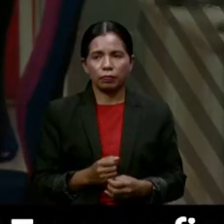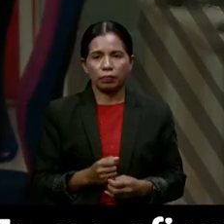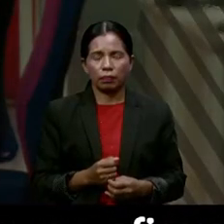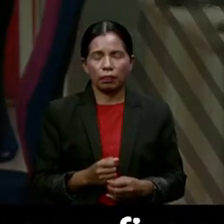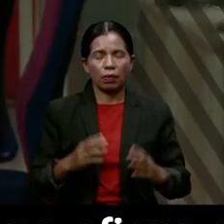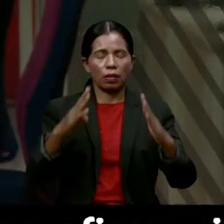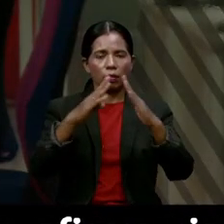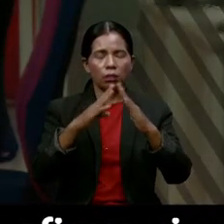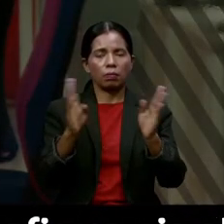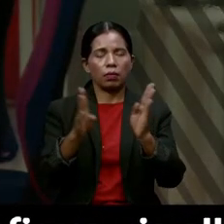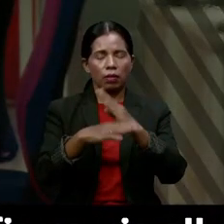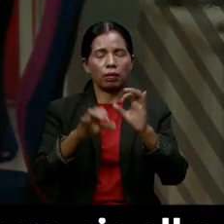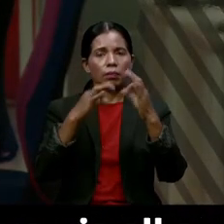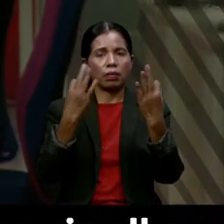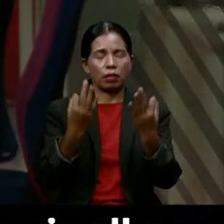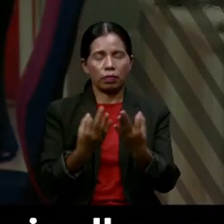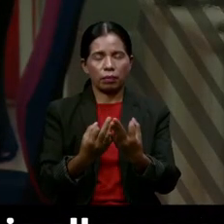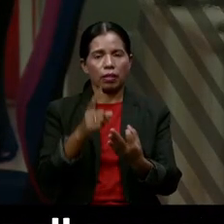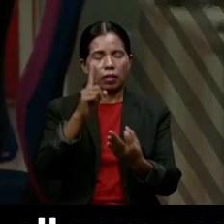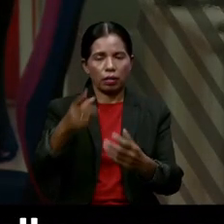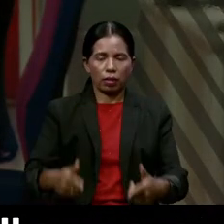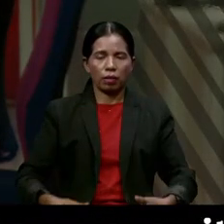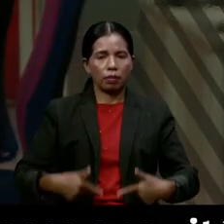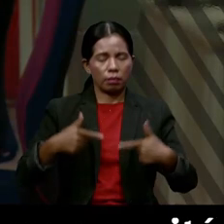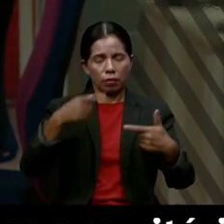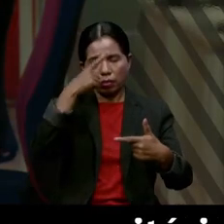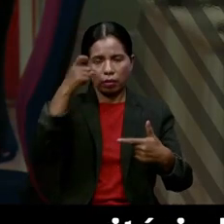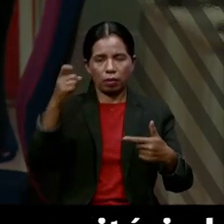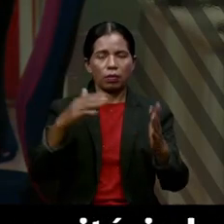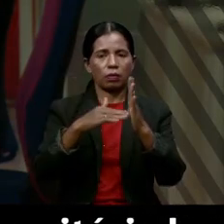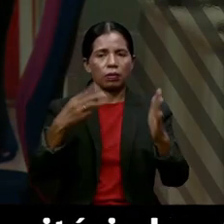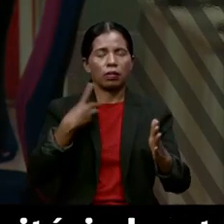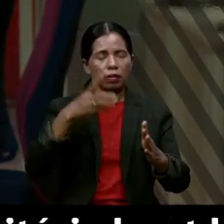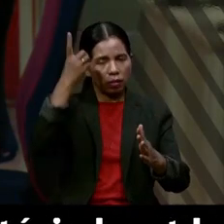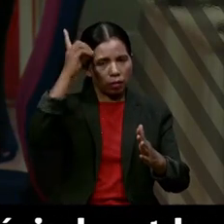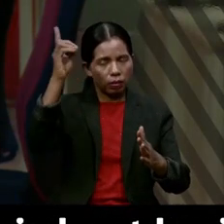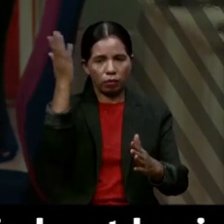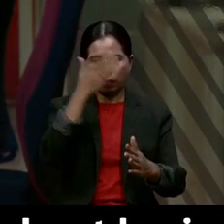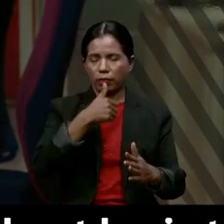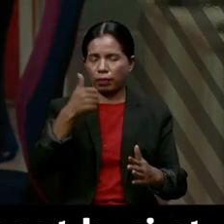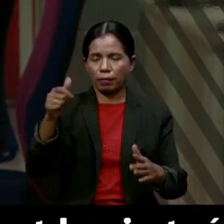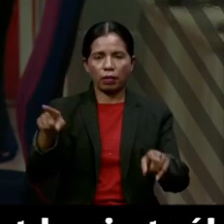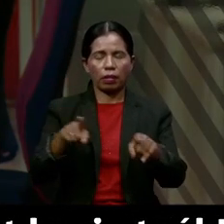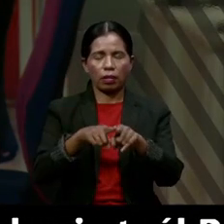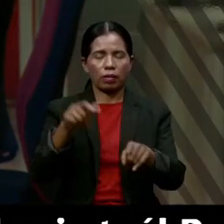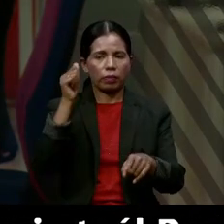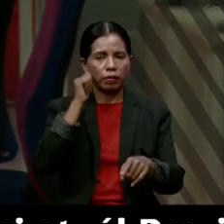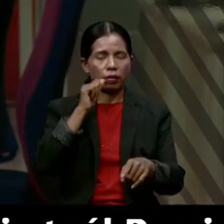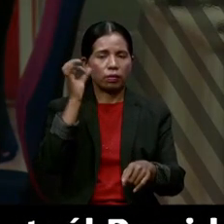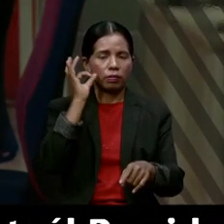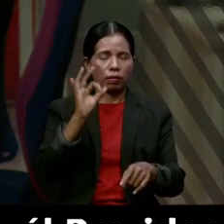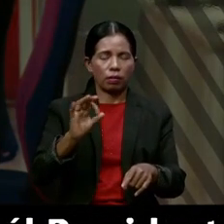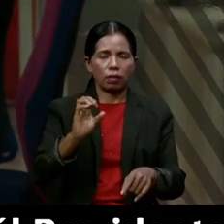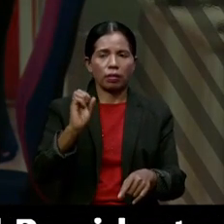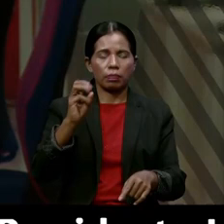uma maxai mahon ba familia ite he jornada moris. Mas be realidade contrário ite na mehi furaxira. Hanesan inan falo que esperança de Jesus